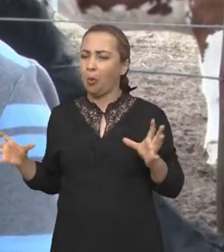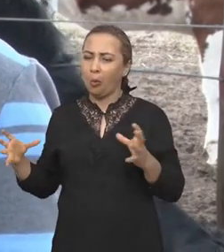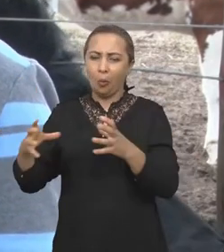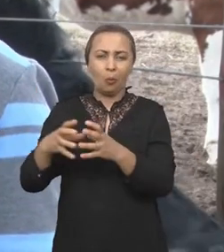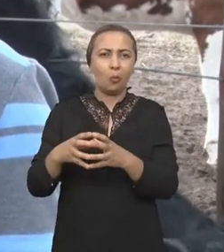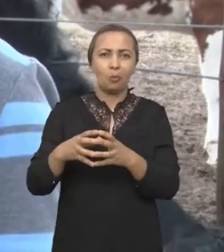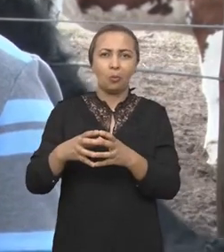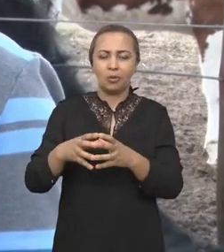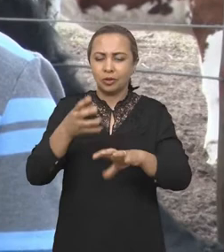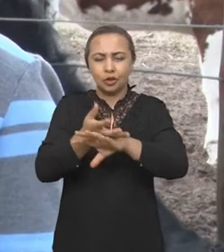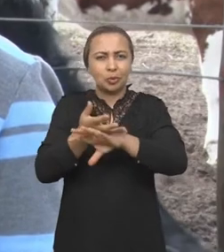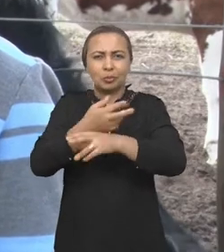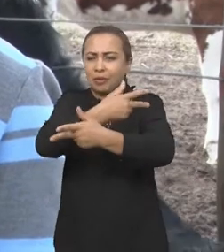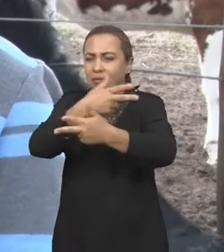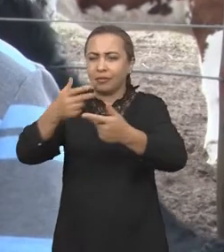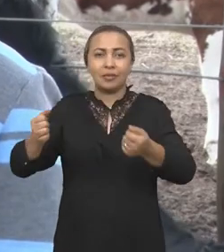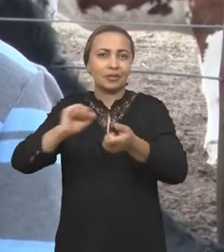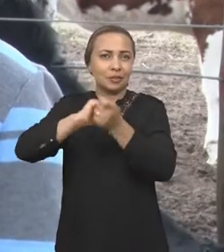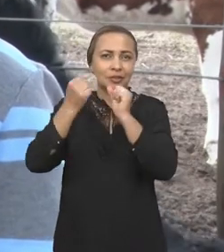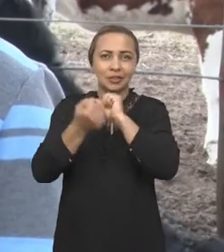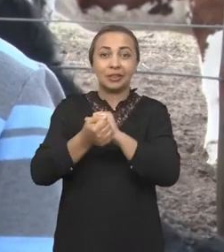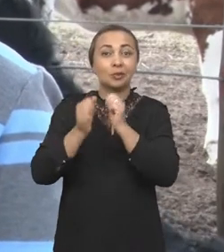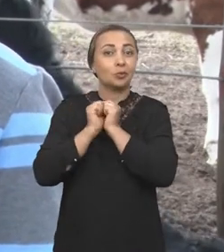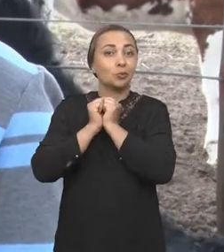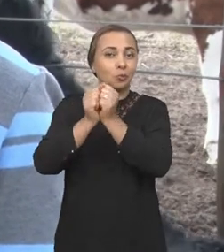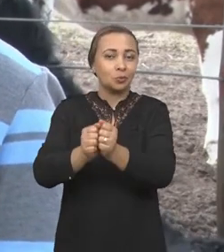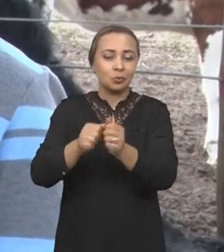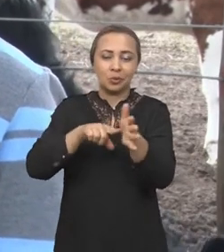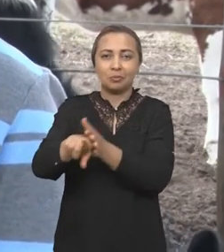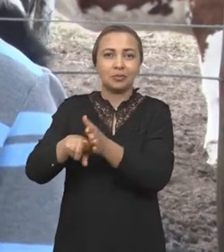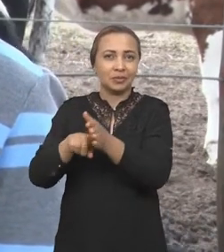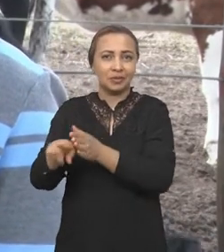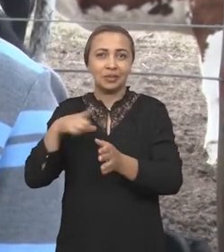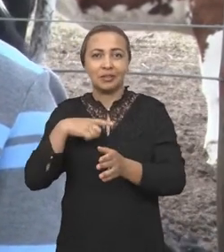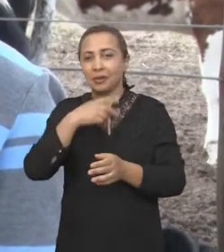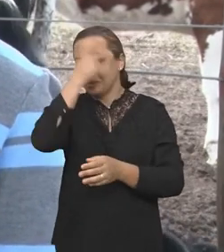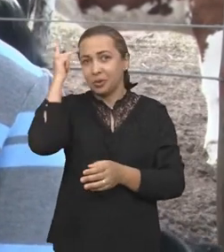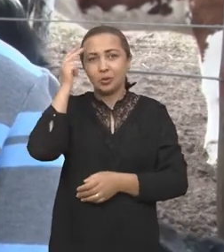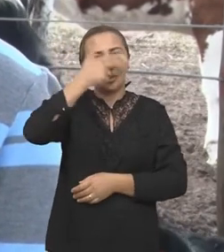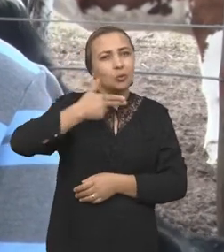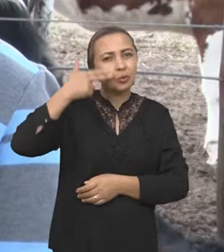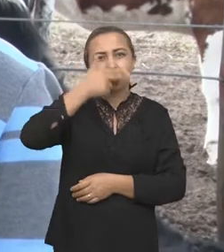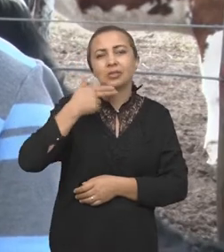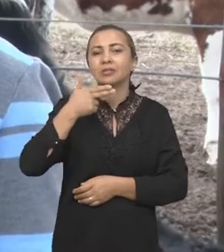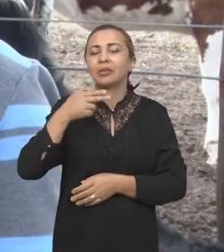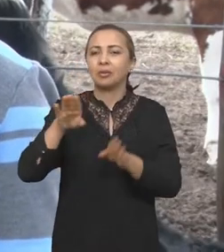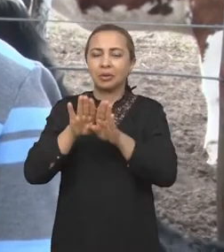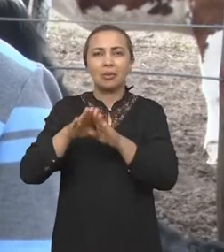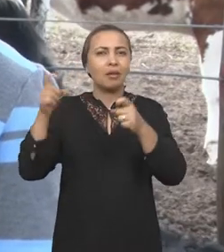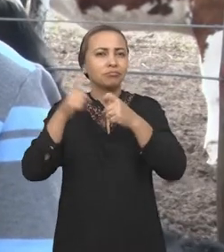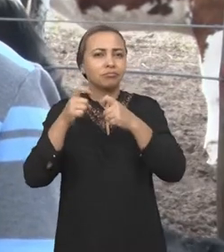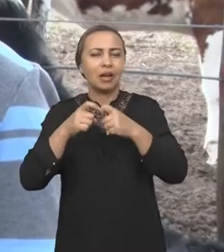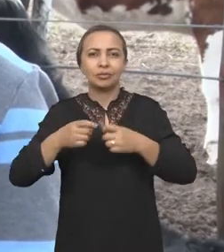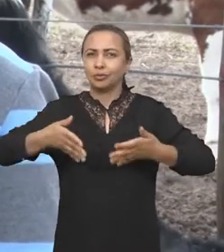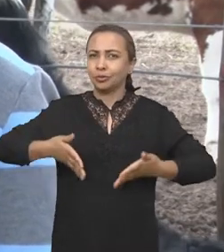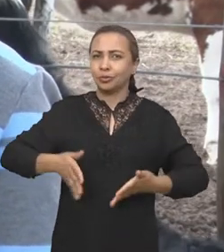equipe multidisciplinar associada a essa pesquisa. Então, a gente teve pessoal da área de nutrição, da área de reprodução, da